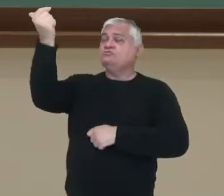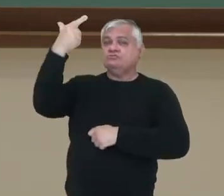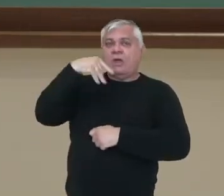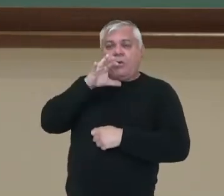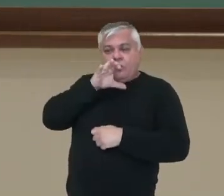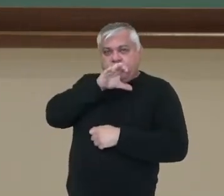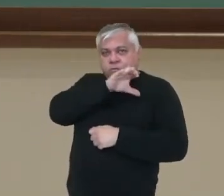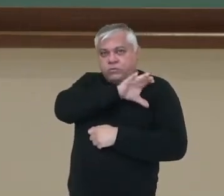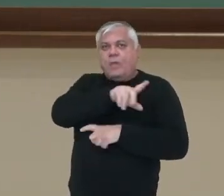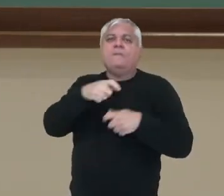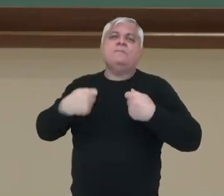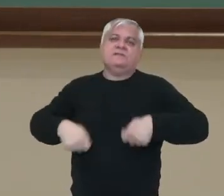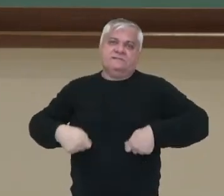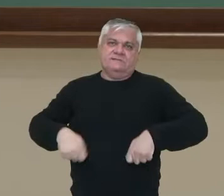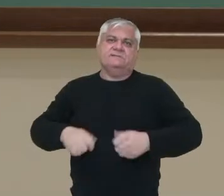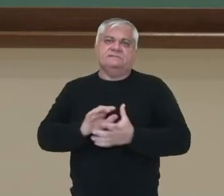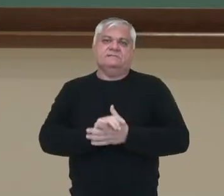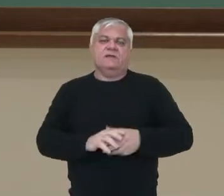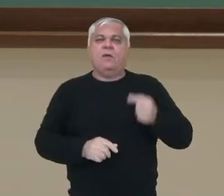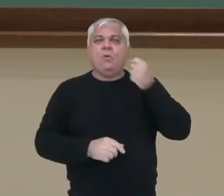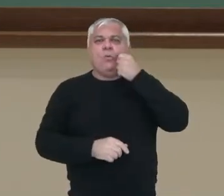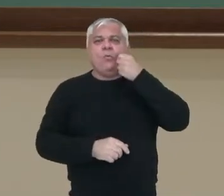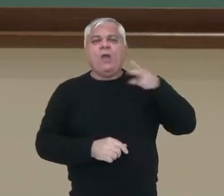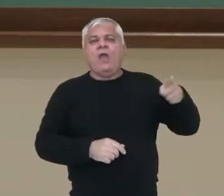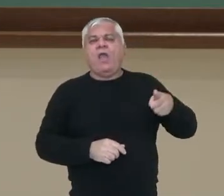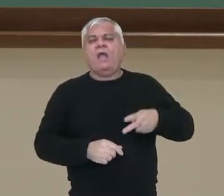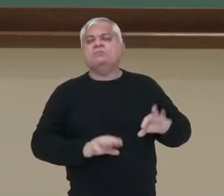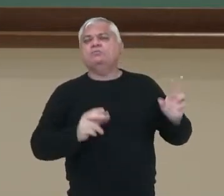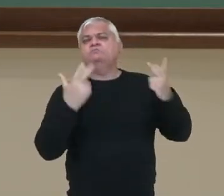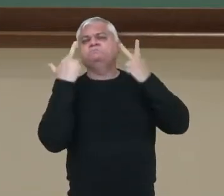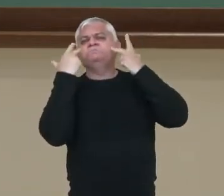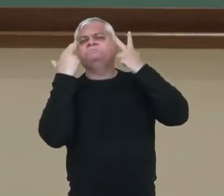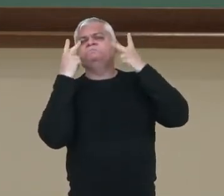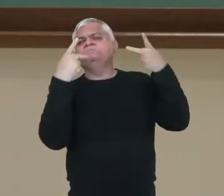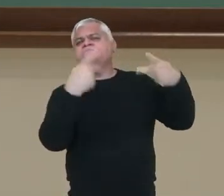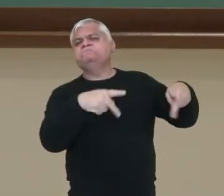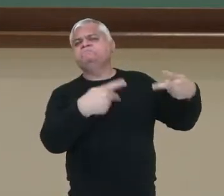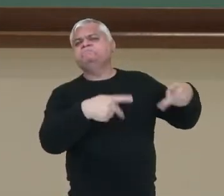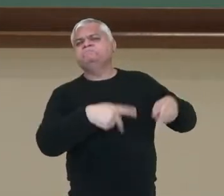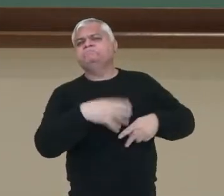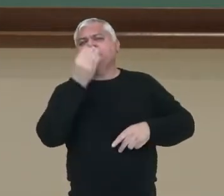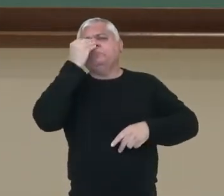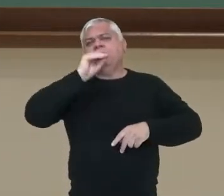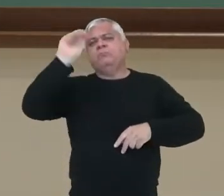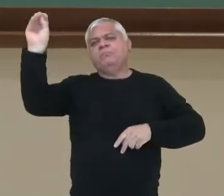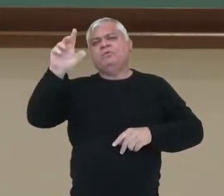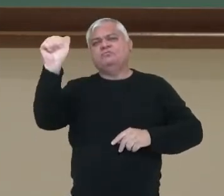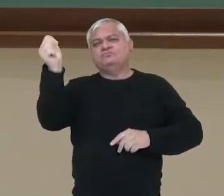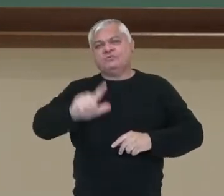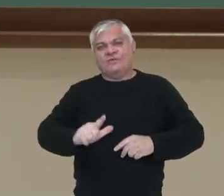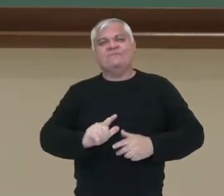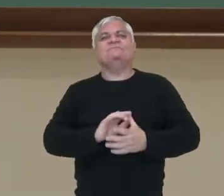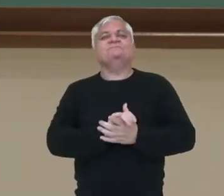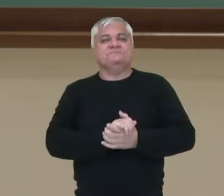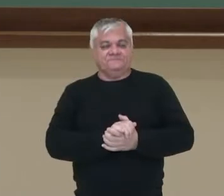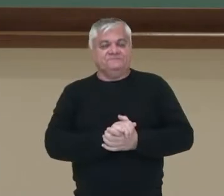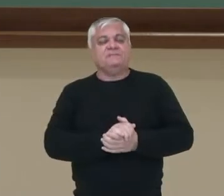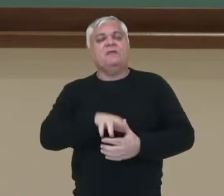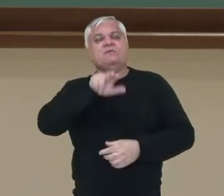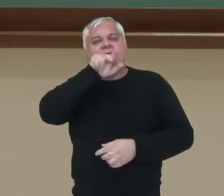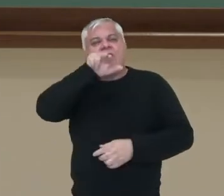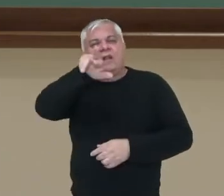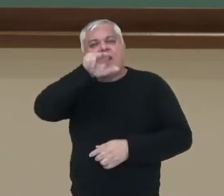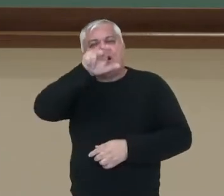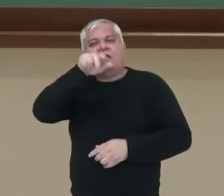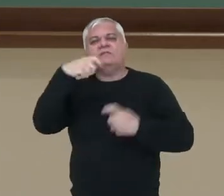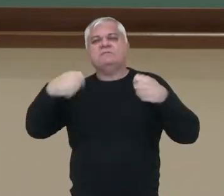com os raios do sol, por exemplo. Tá? Então ele precisa lagartear, né? Ficar ali no sol esquentando o seu corpo, tá?